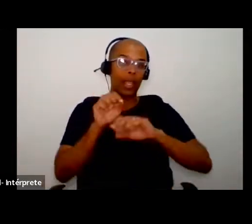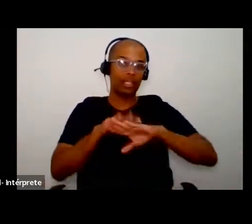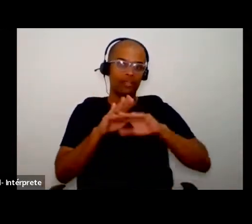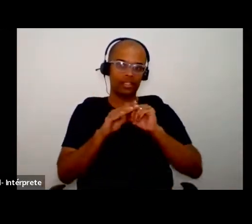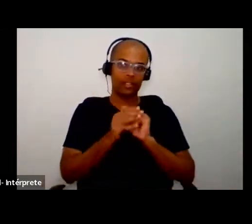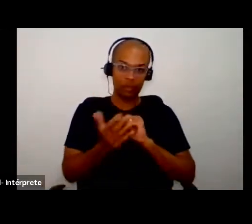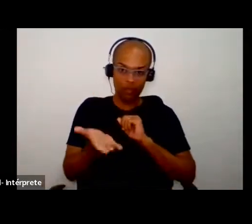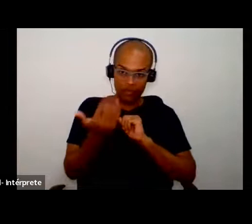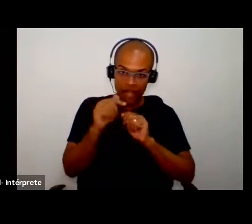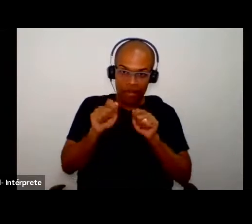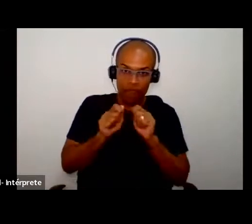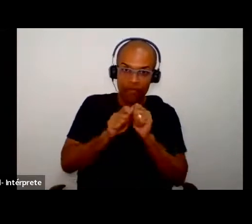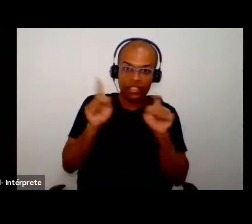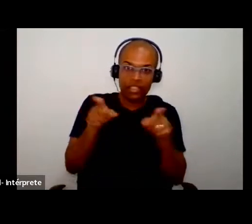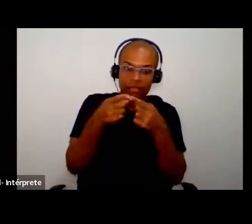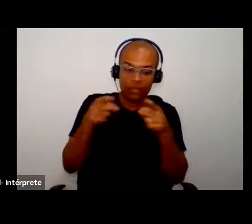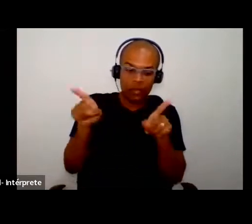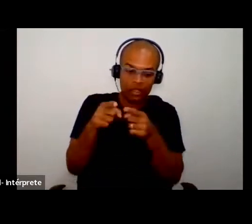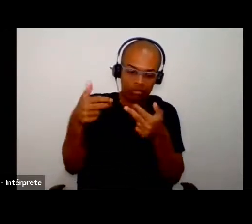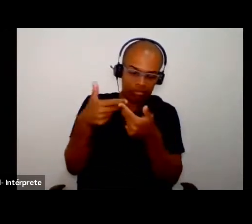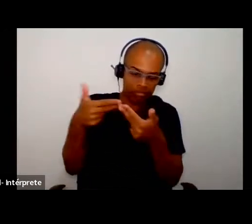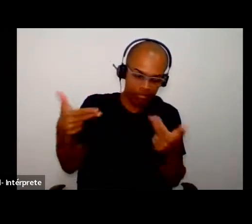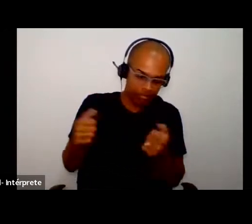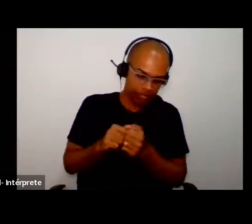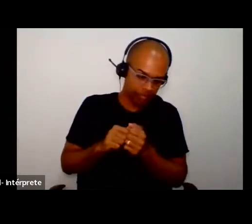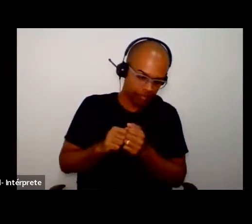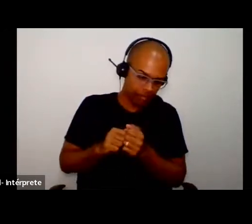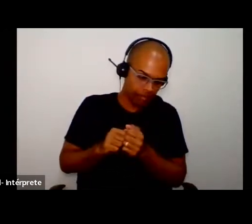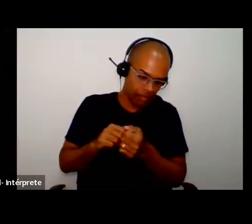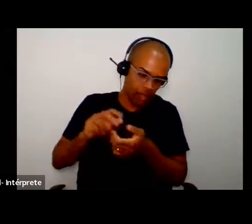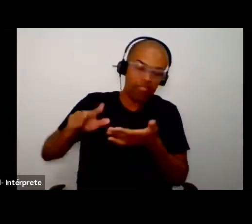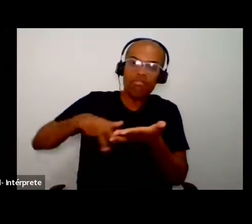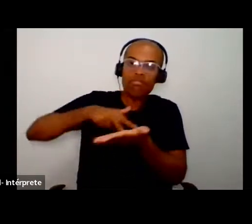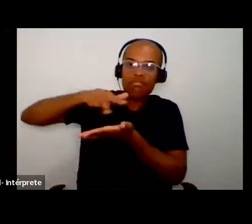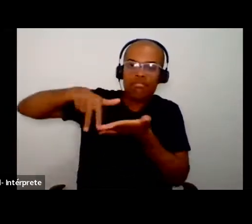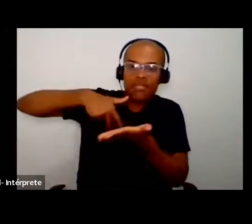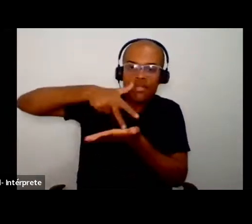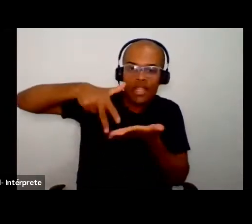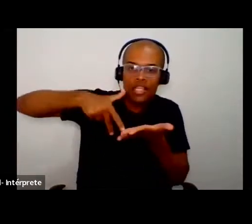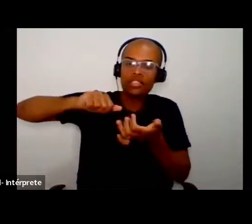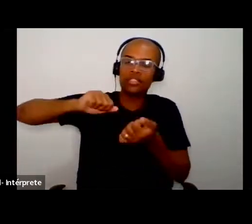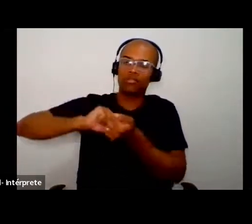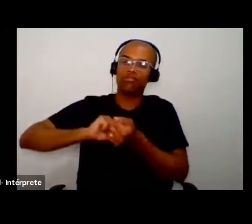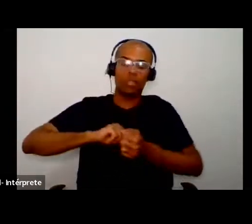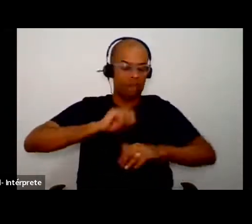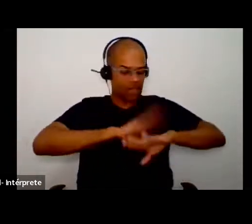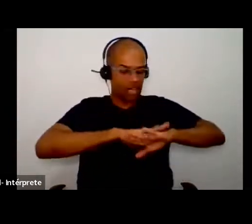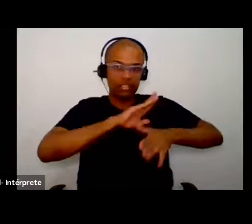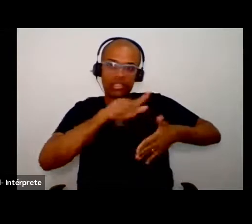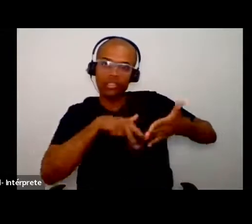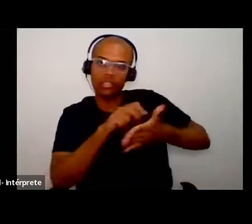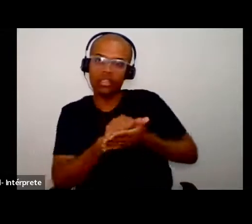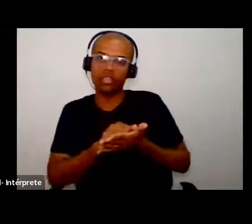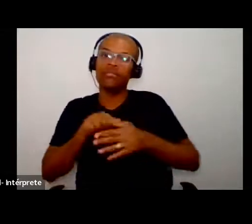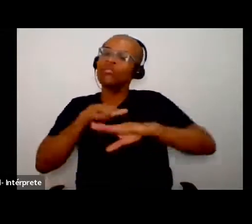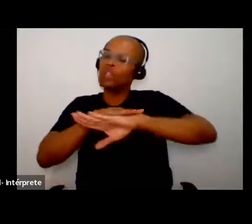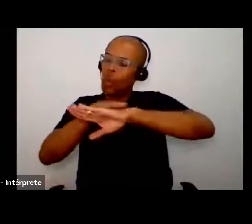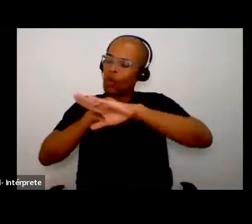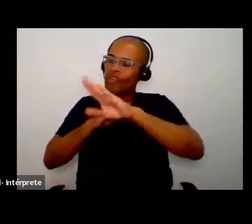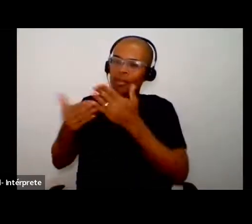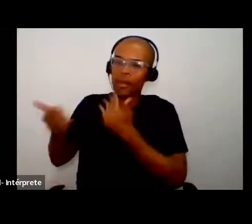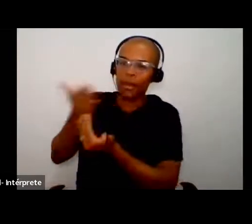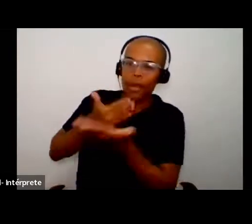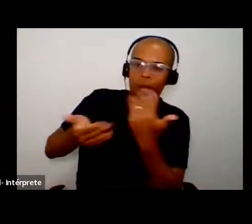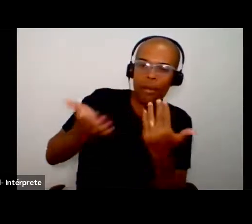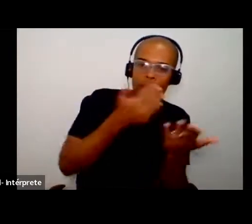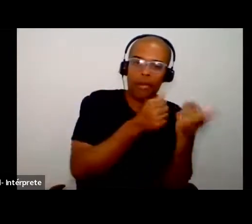fazer músicas que tocam, danças que dançam, que fazem dançar, né? Conversas que conversam,